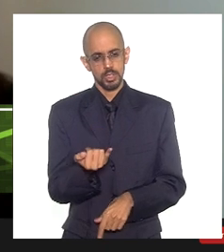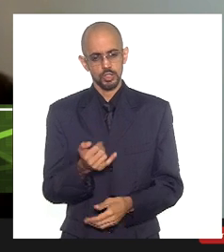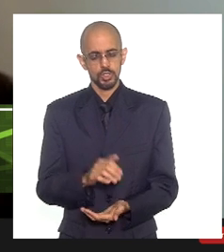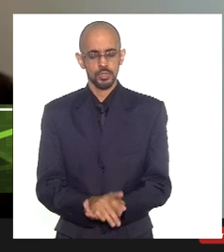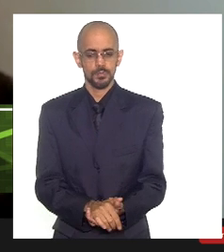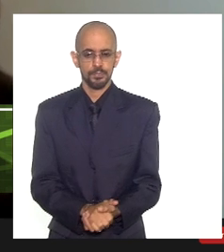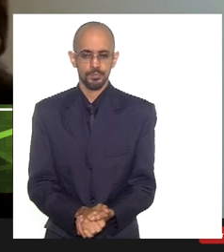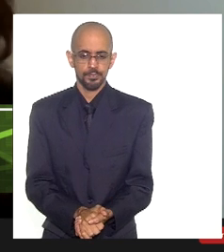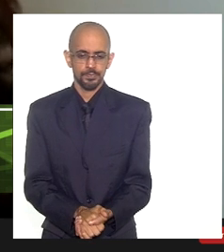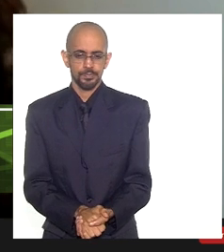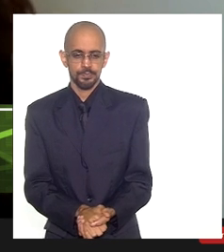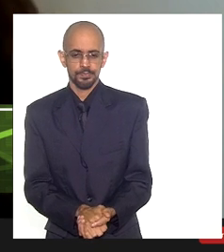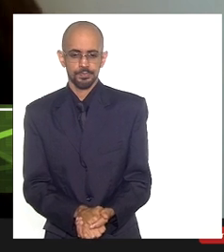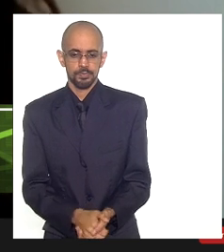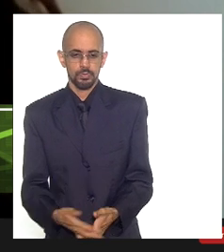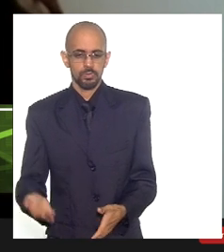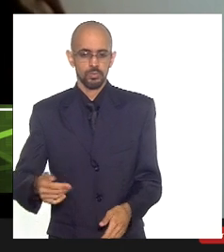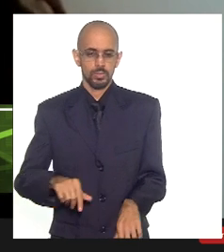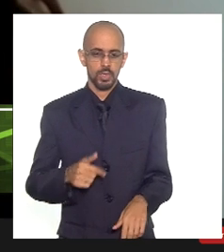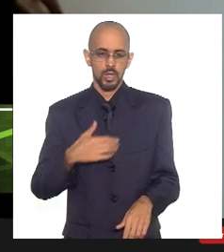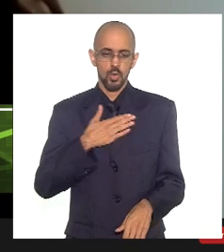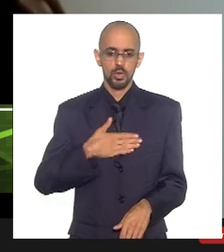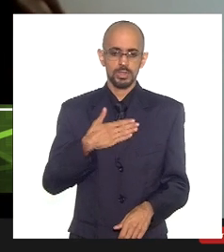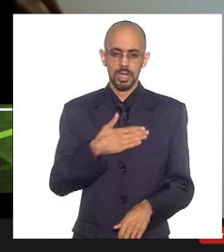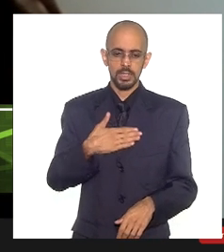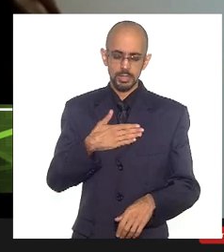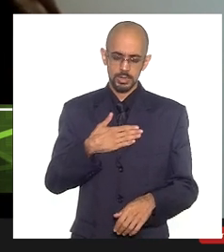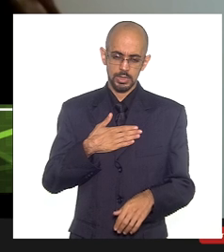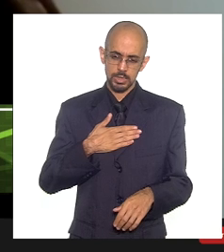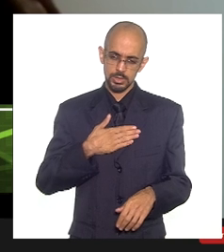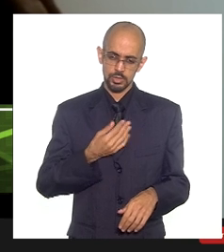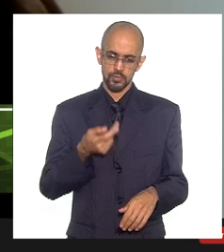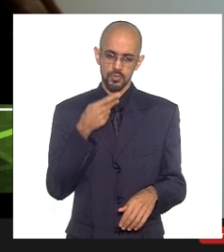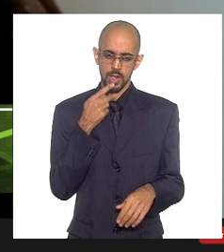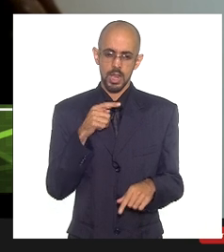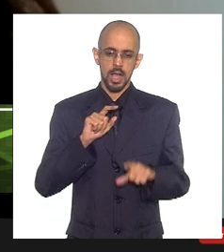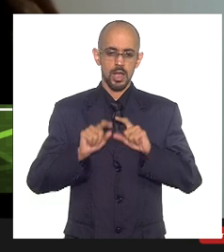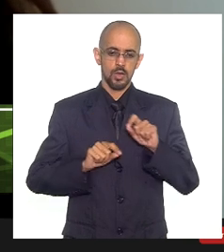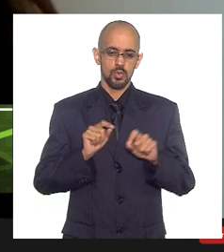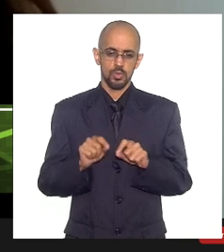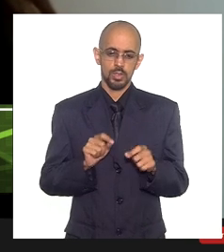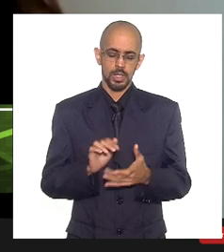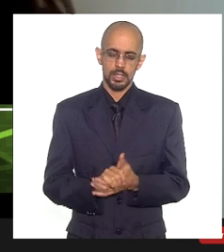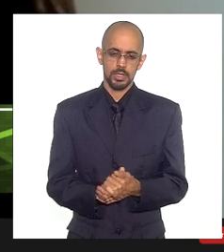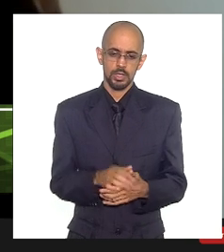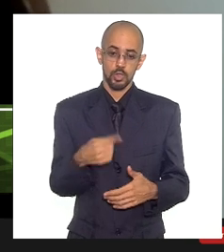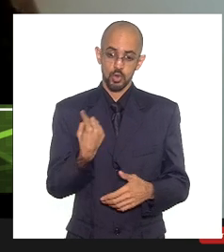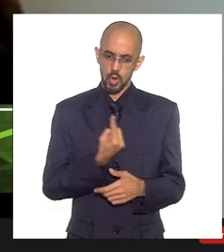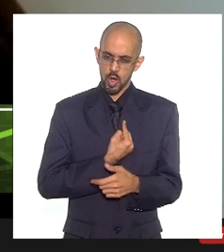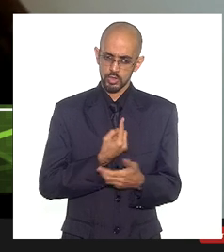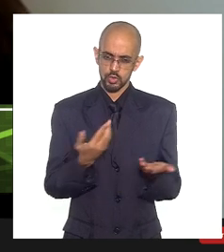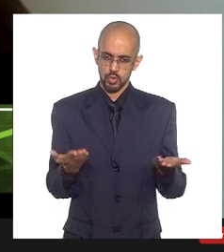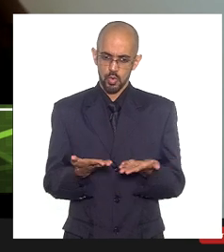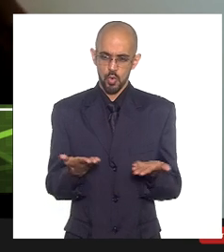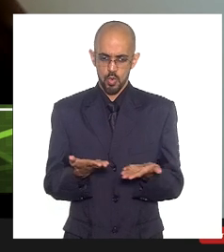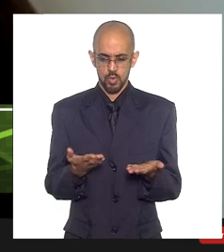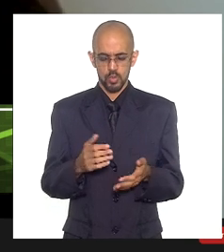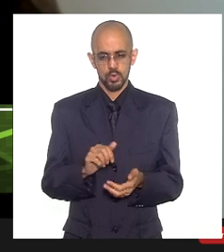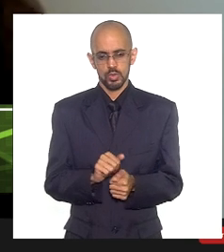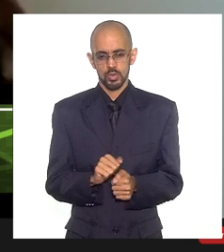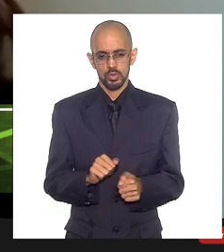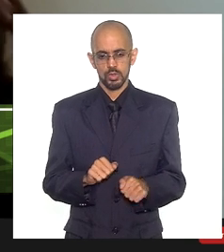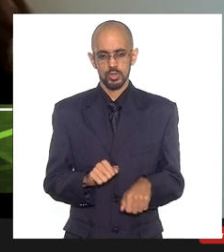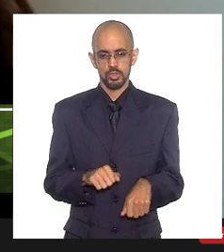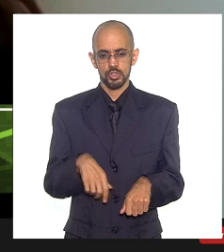eu acho que gostaria somente de destacar que a gente que o tribunal hoje é o dia da